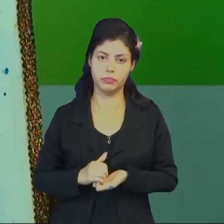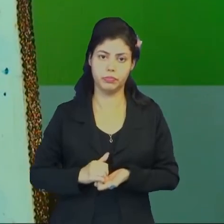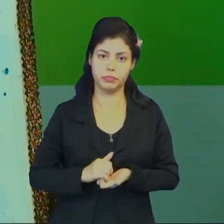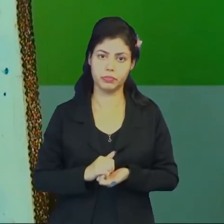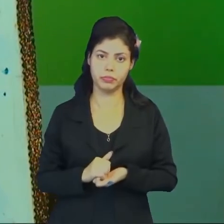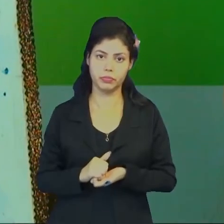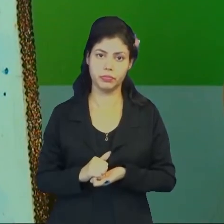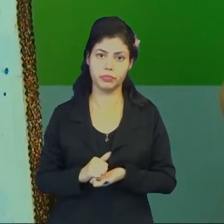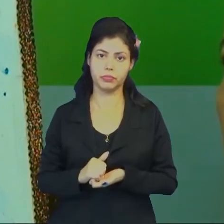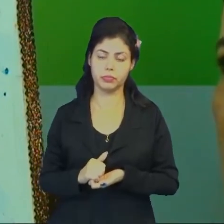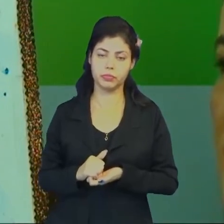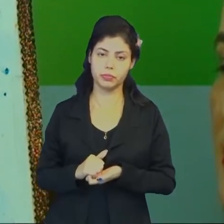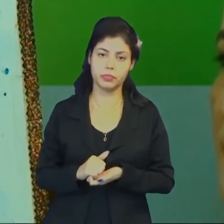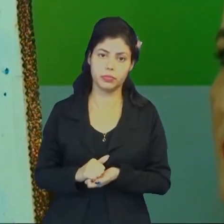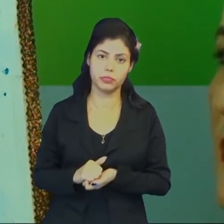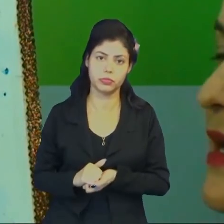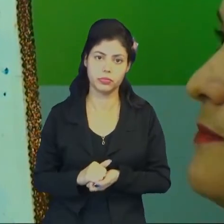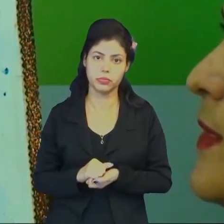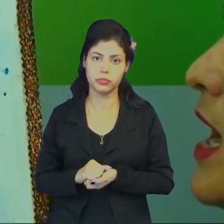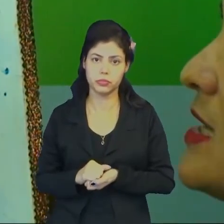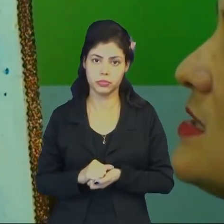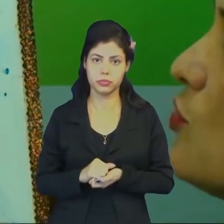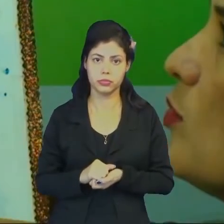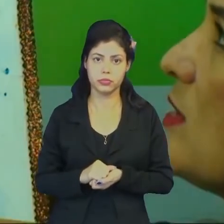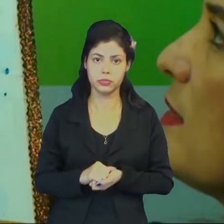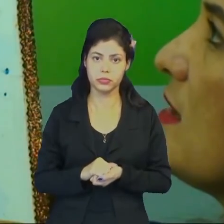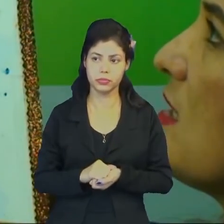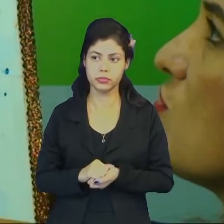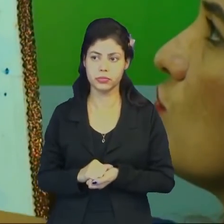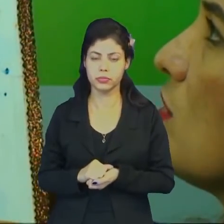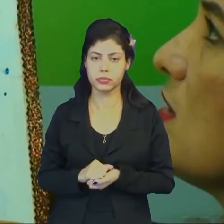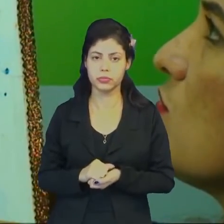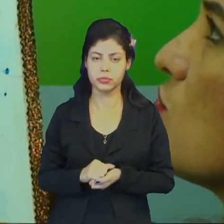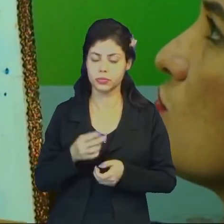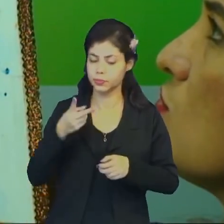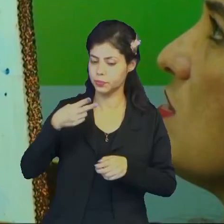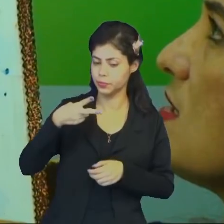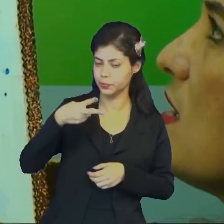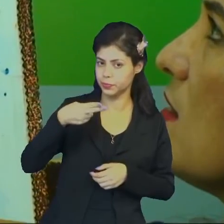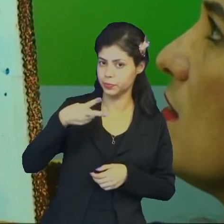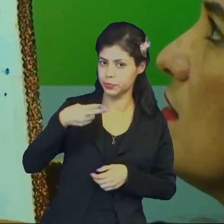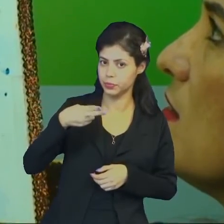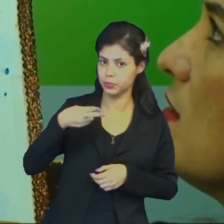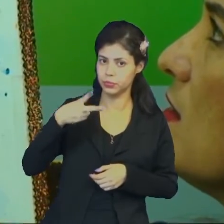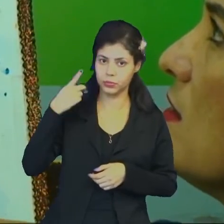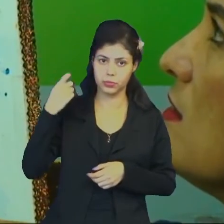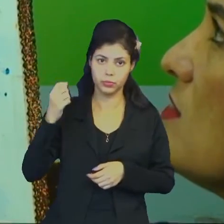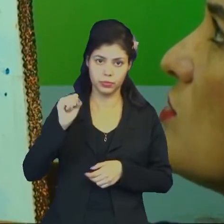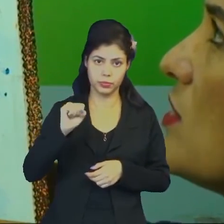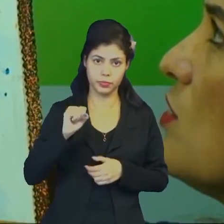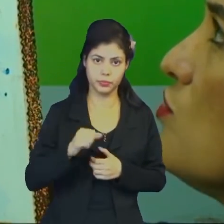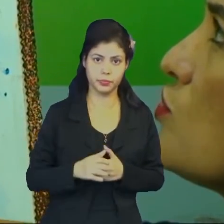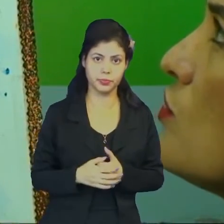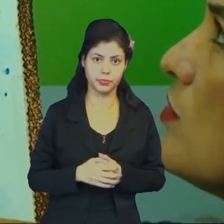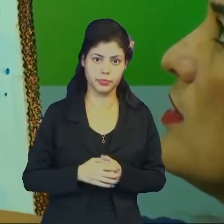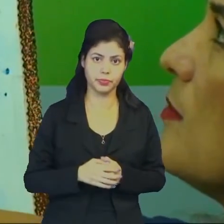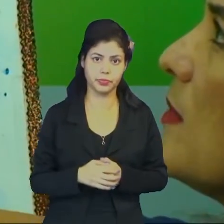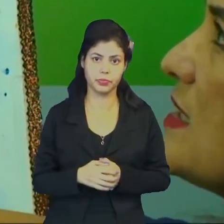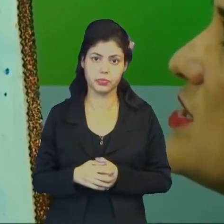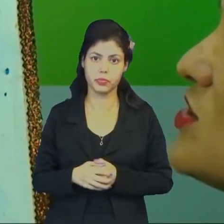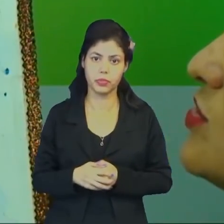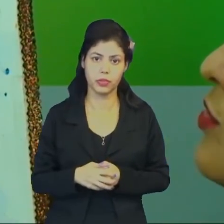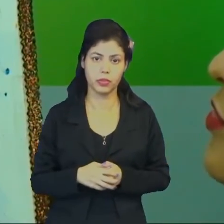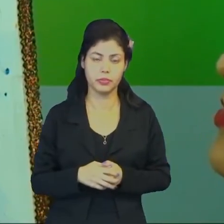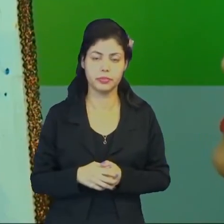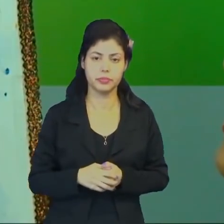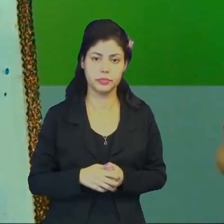mas é escrito com S, tá? Assim como também tesoura tem um som de Z. Só tem um som,